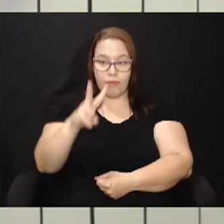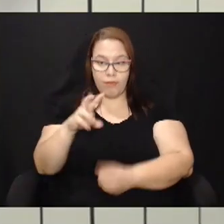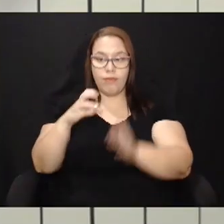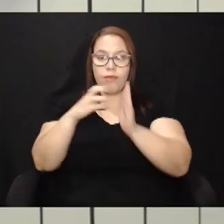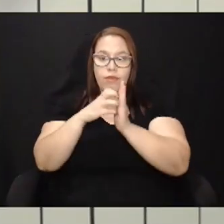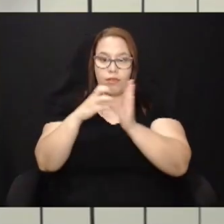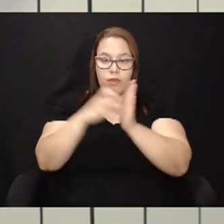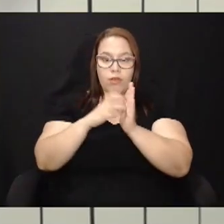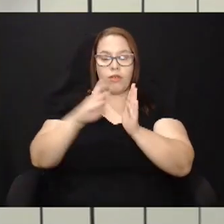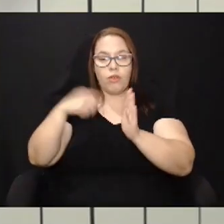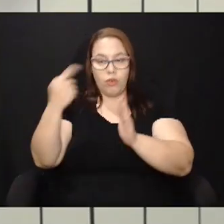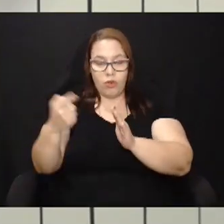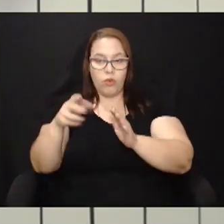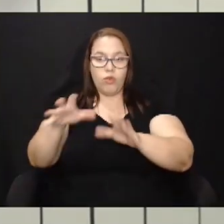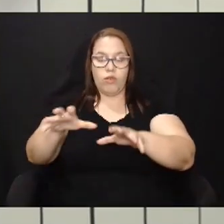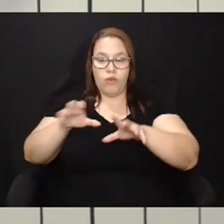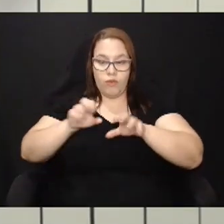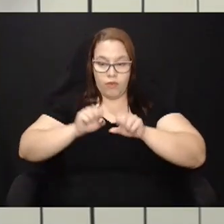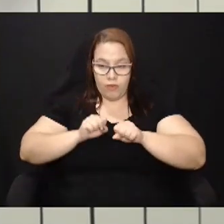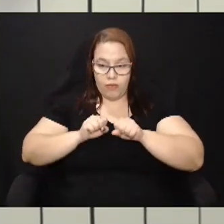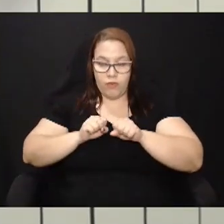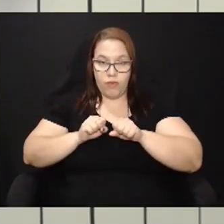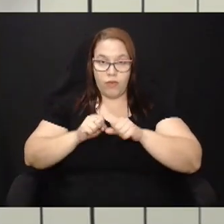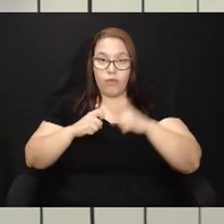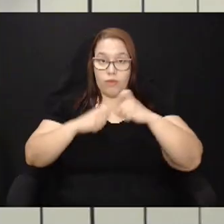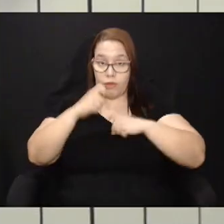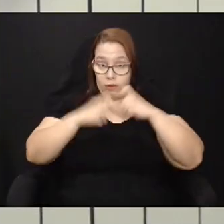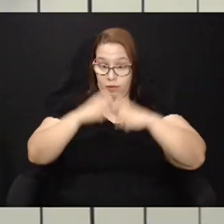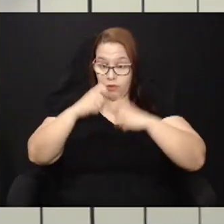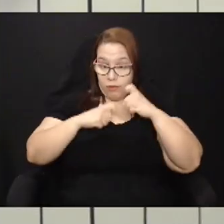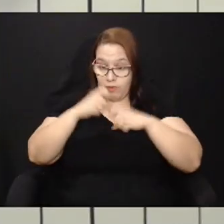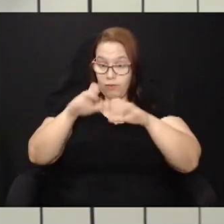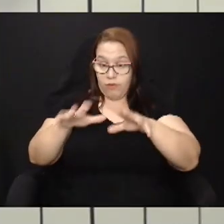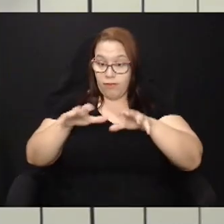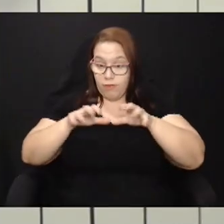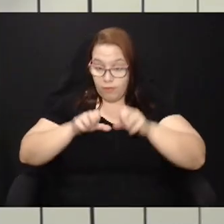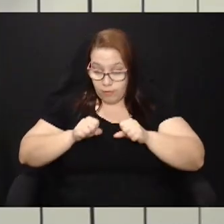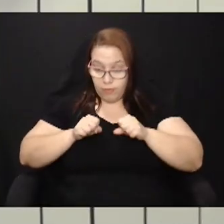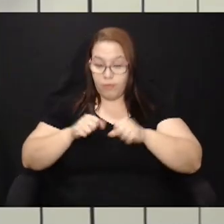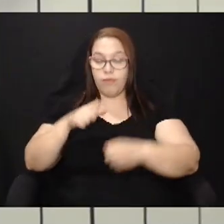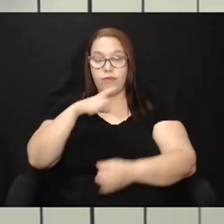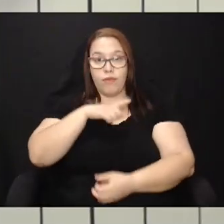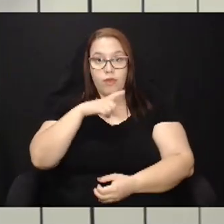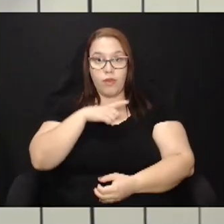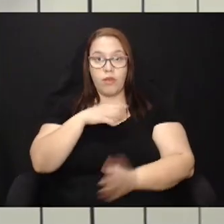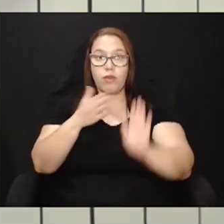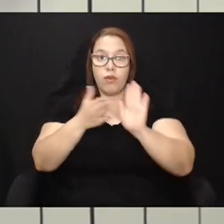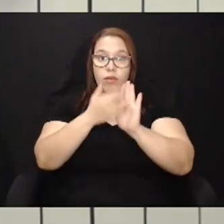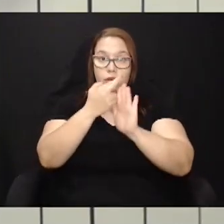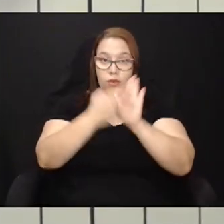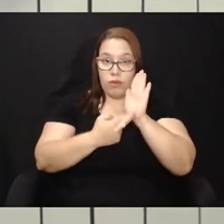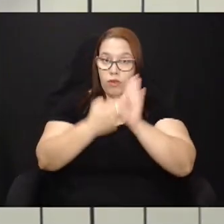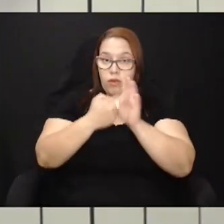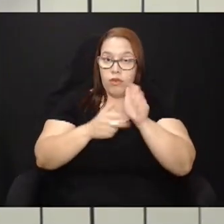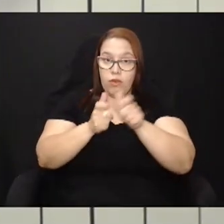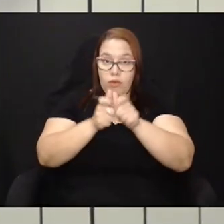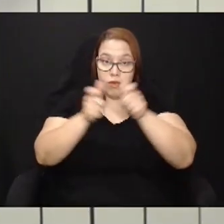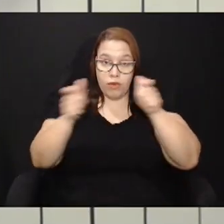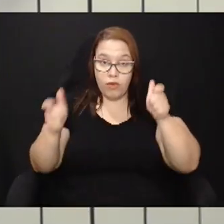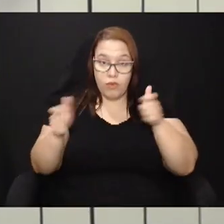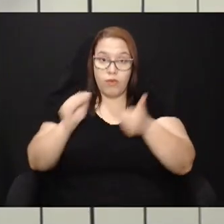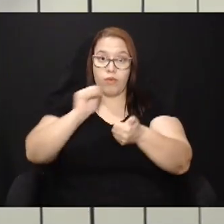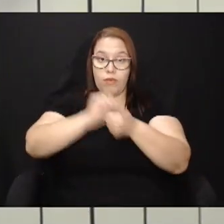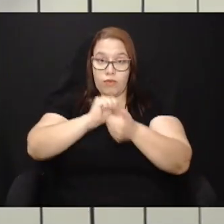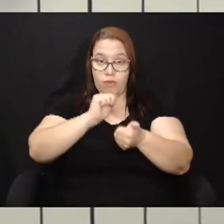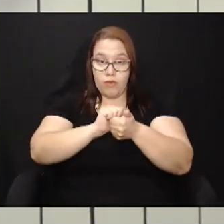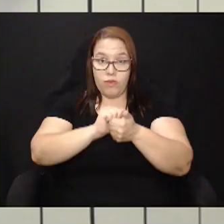outras infecções sexualmente transmissíveis. E existe uma medida que amplia e qualifica a